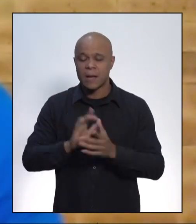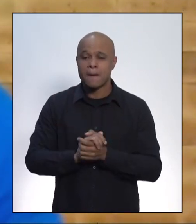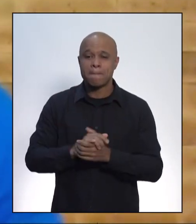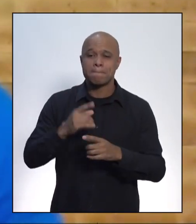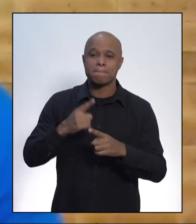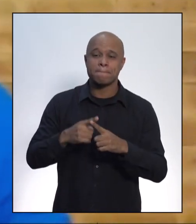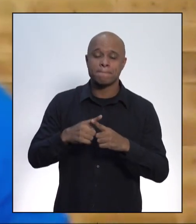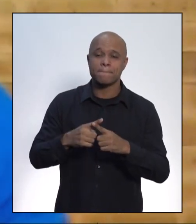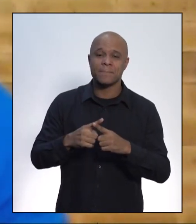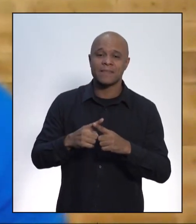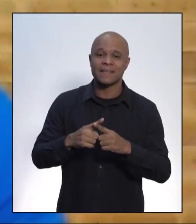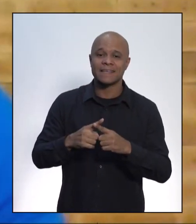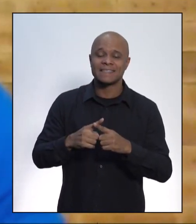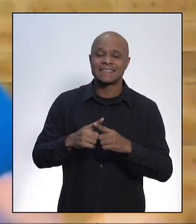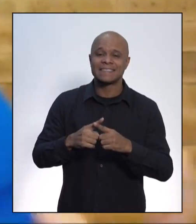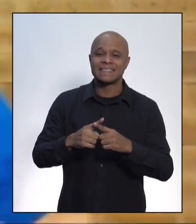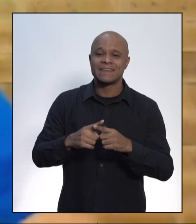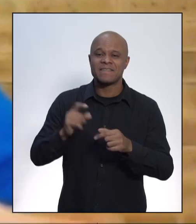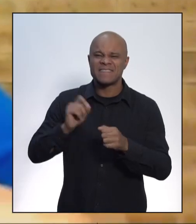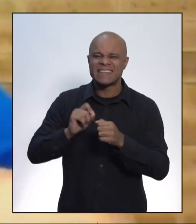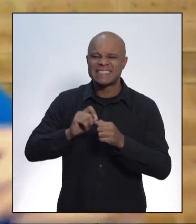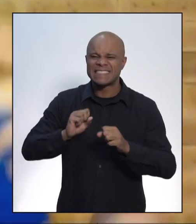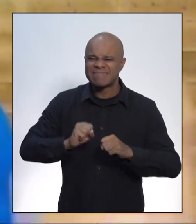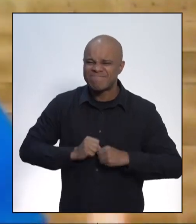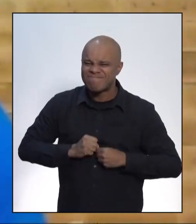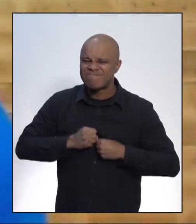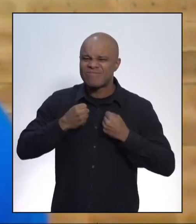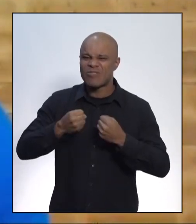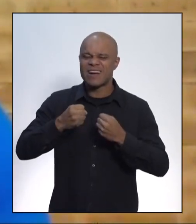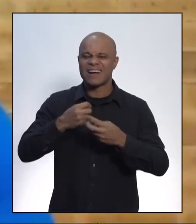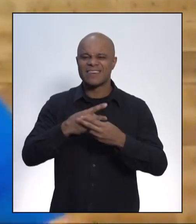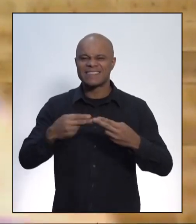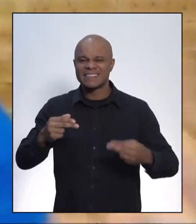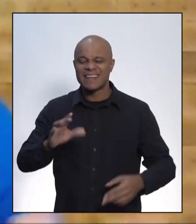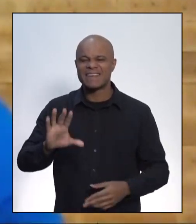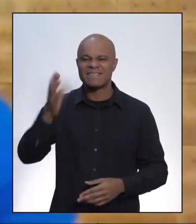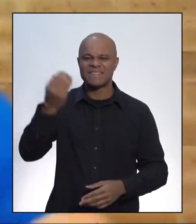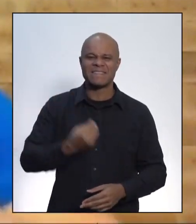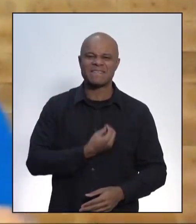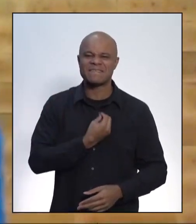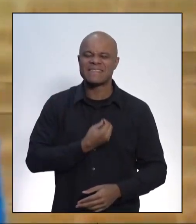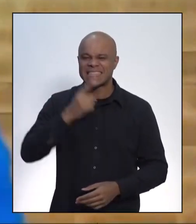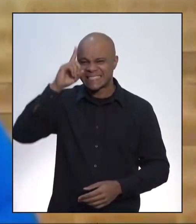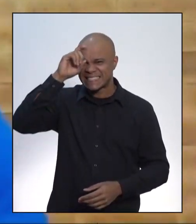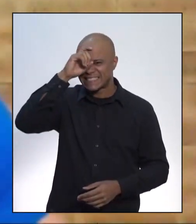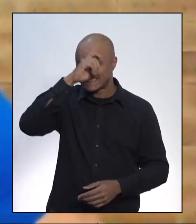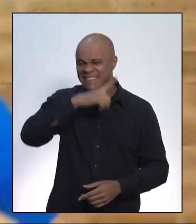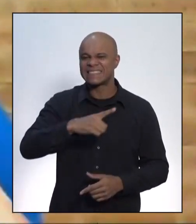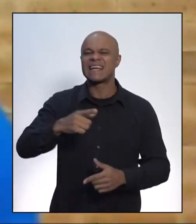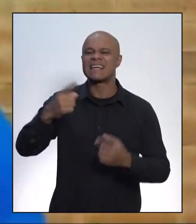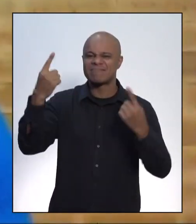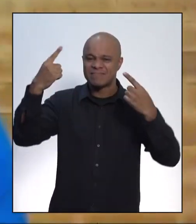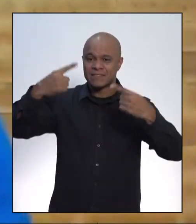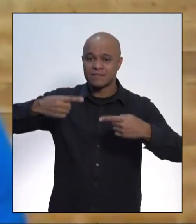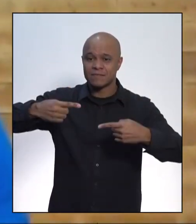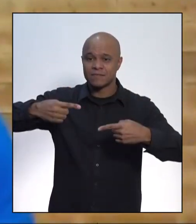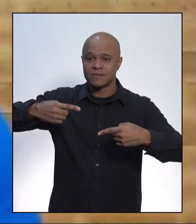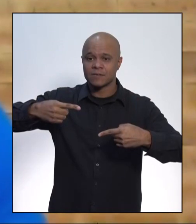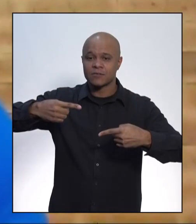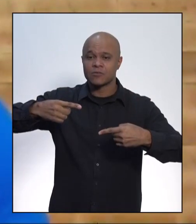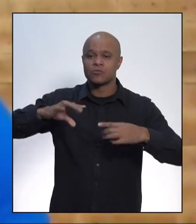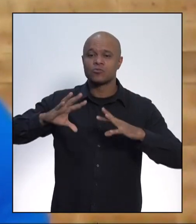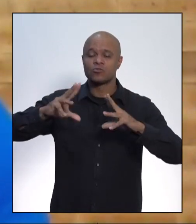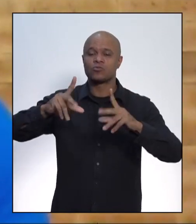Então, empreender, cara, a tua vida, as coisas que você está passando, as dificuldades, os desafios, isso tudo está mudando uma